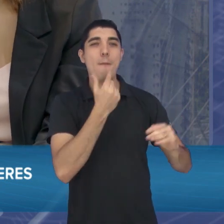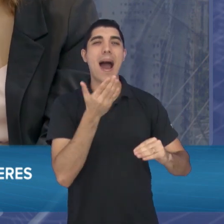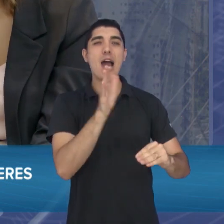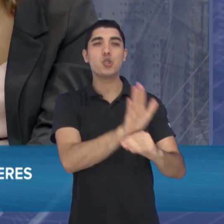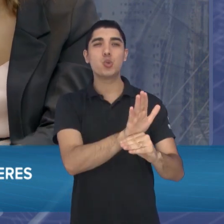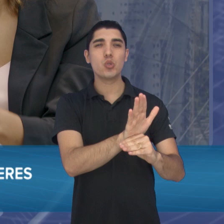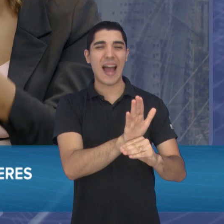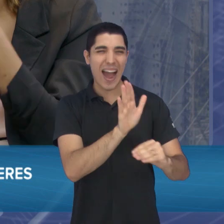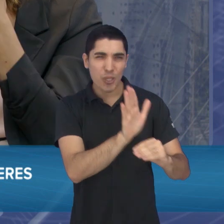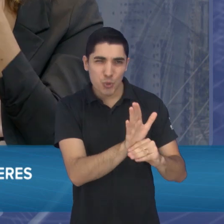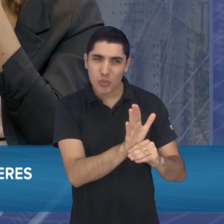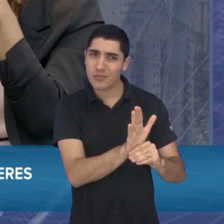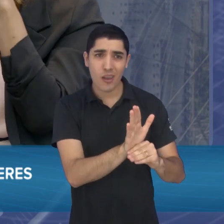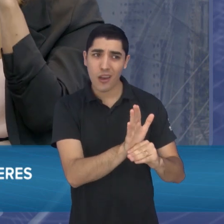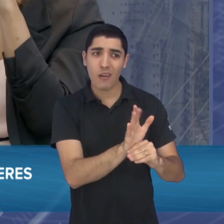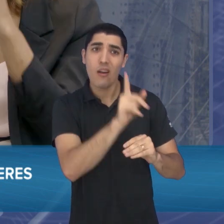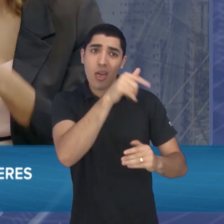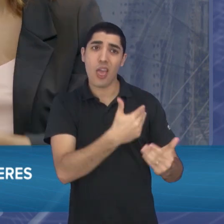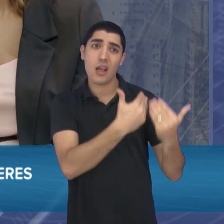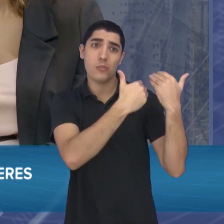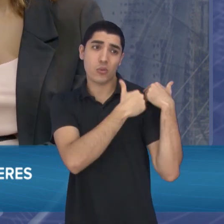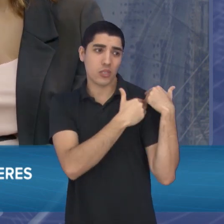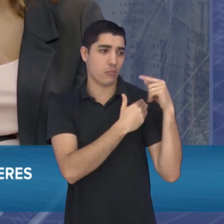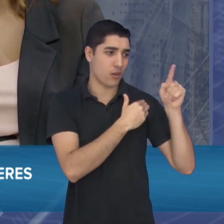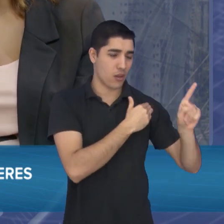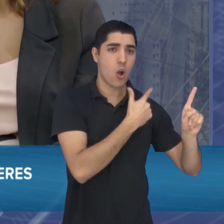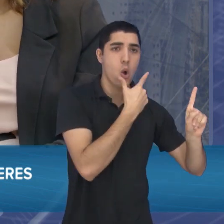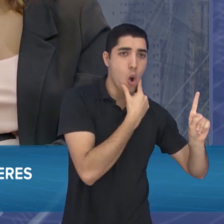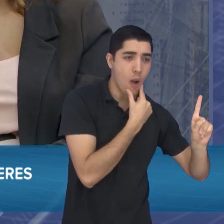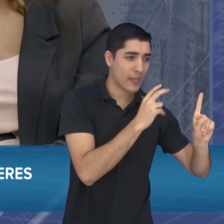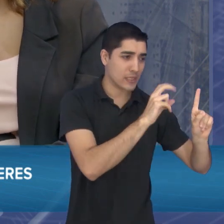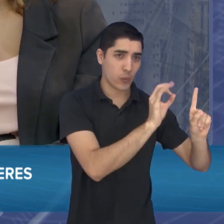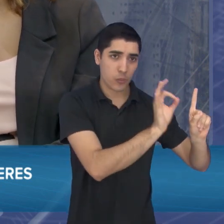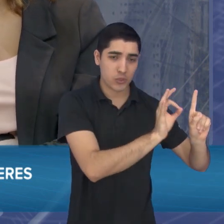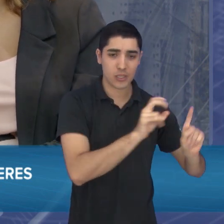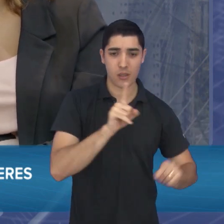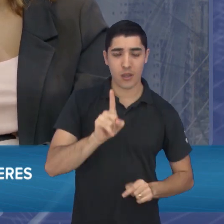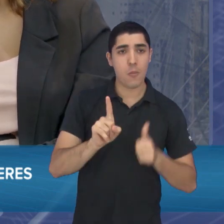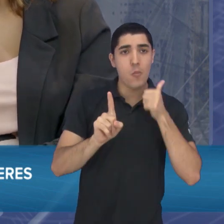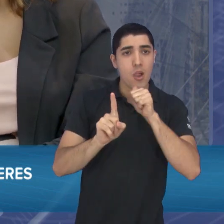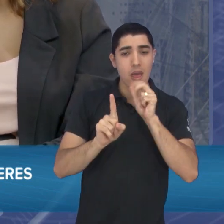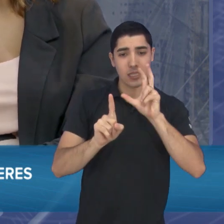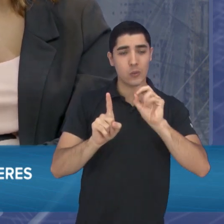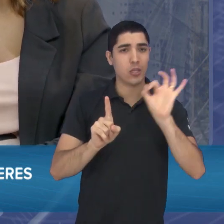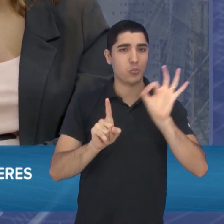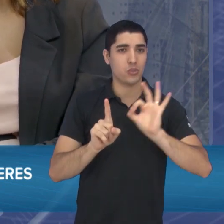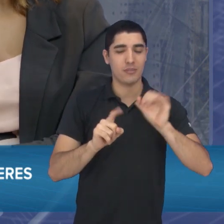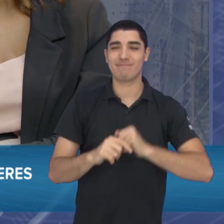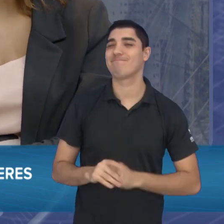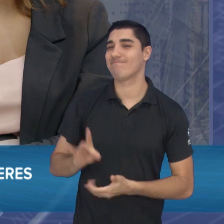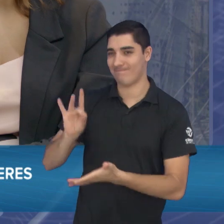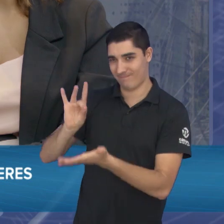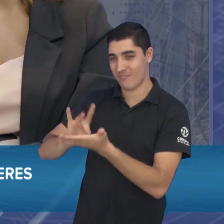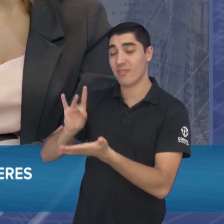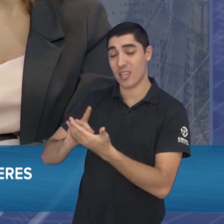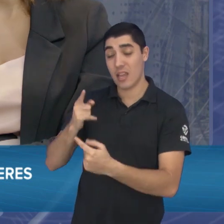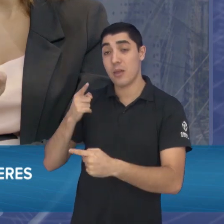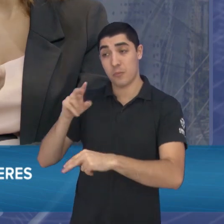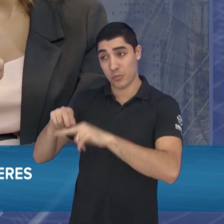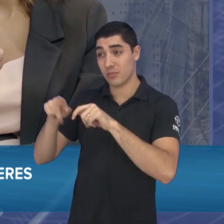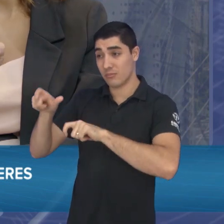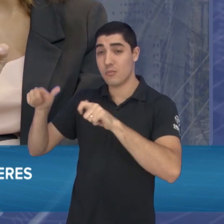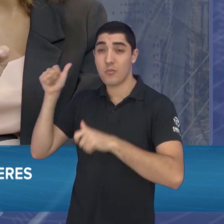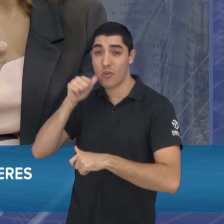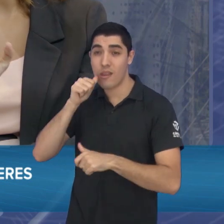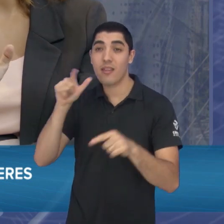ambos, se a gente for ver, né? O trabalho 50-50 ali. Sim, mas ainda é comum também, né? As mulheres terem dificuldade de abrir